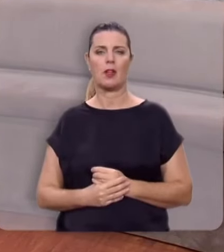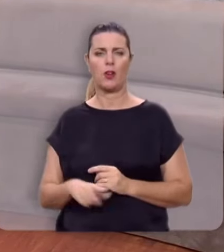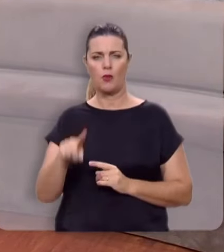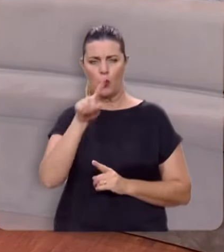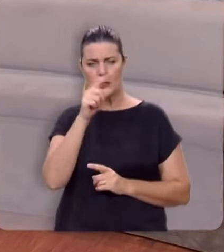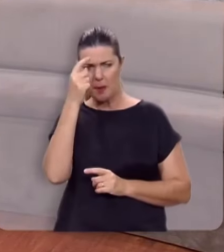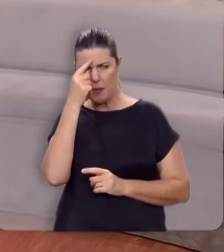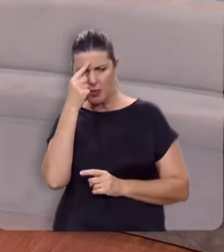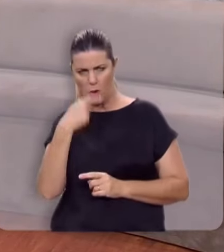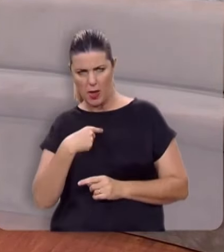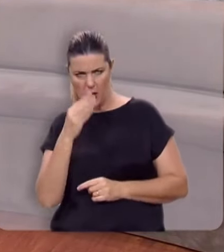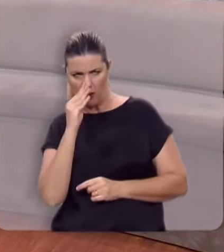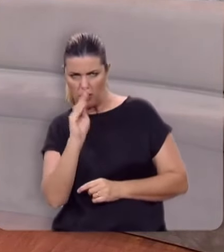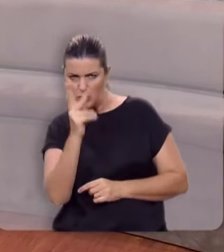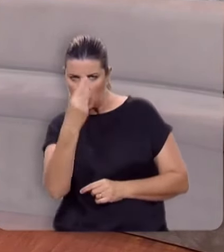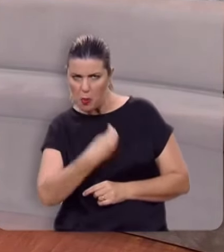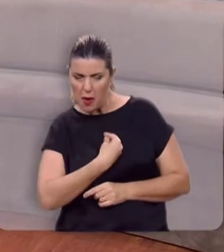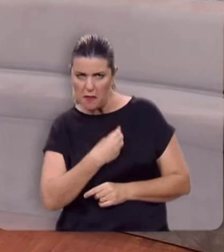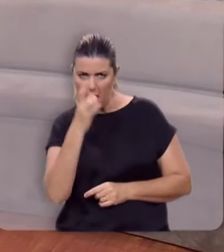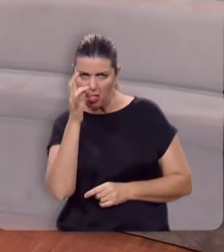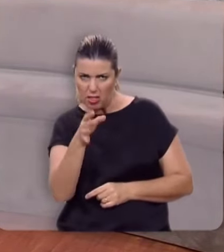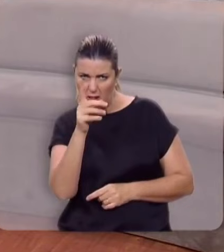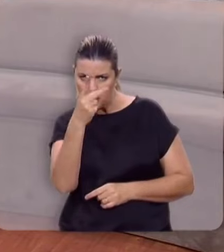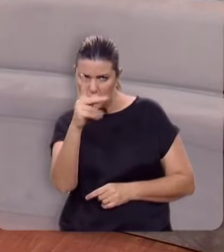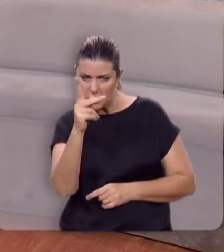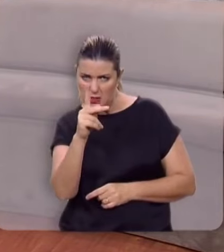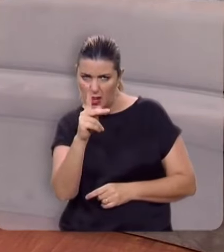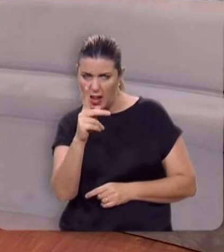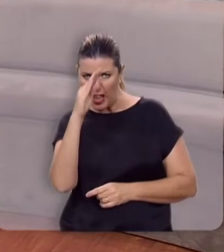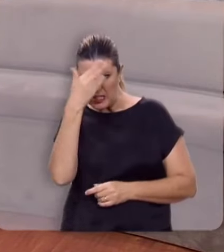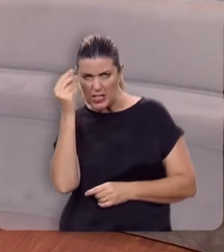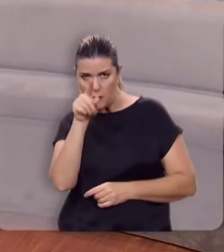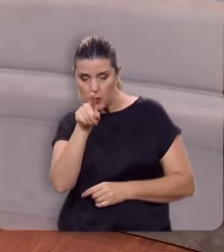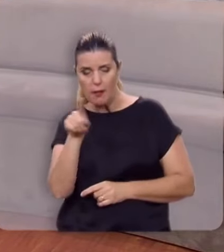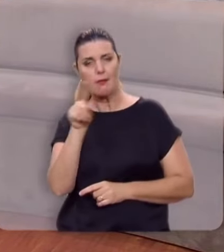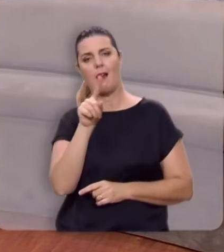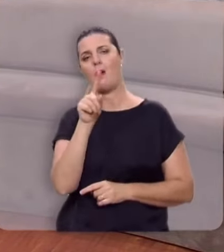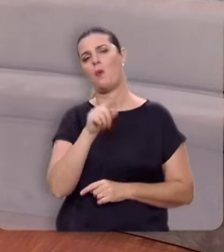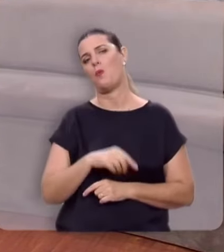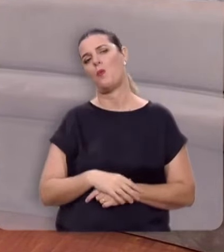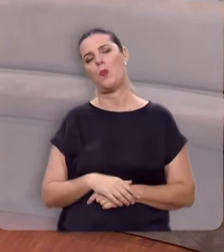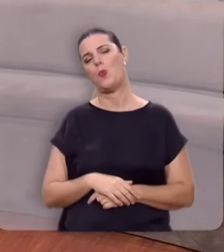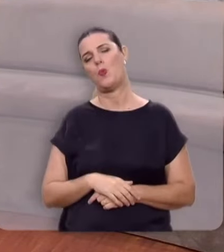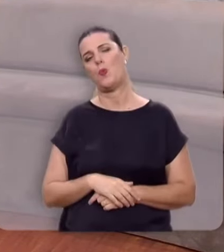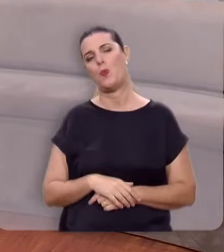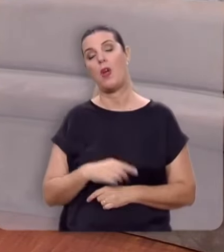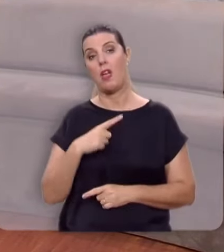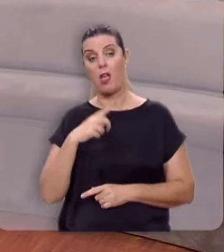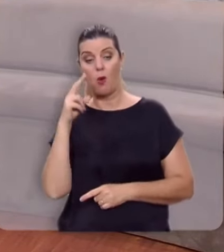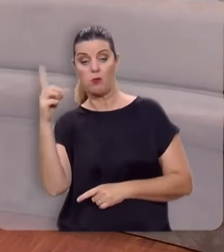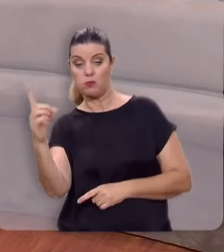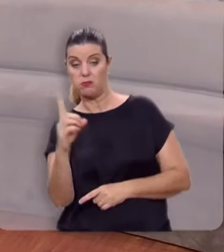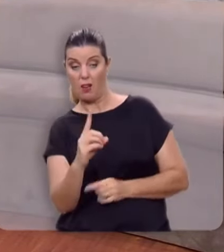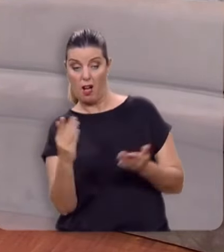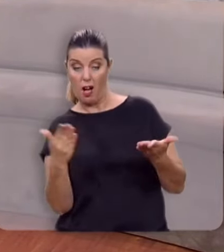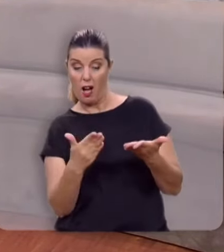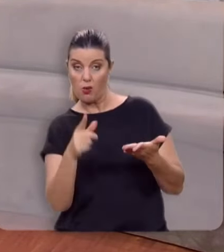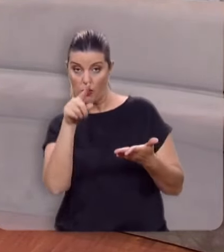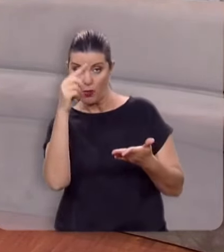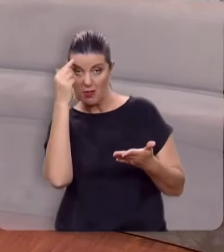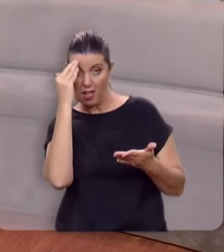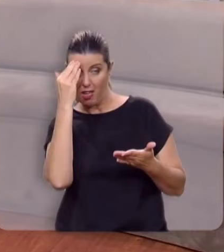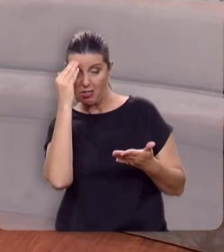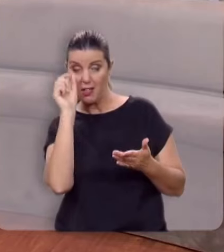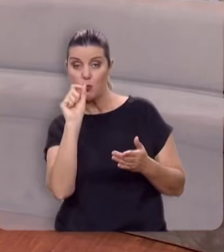Você pensou que eu desisti de você, que eu abandonei você, que eu me esqueci de você? Não. Eu estou vindo agora para que você entenda